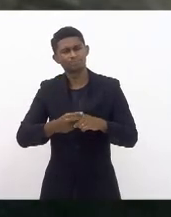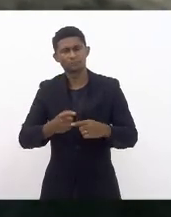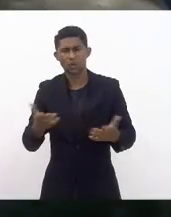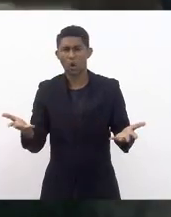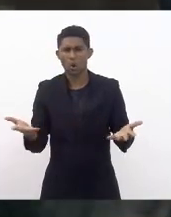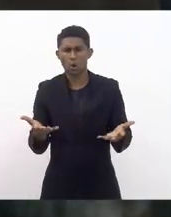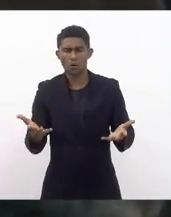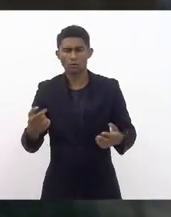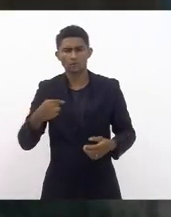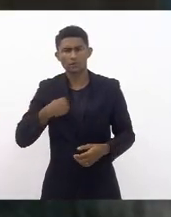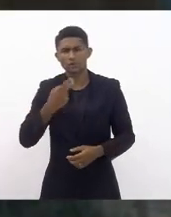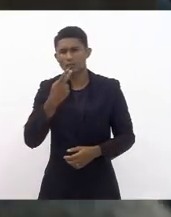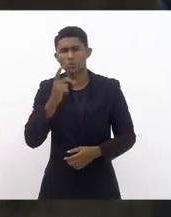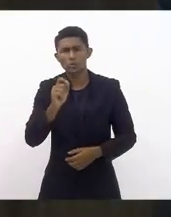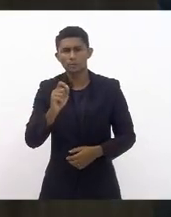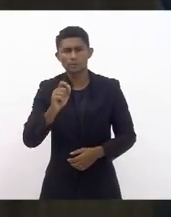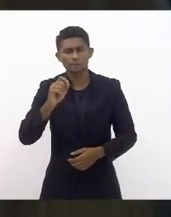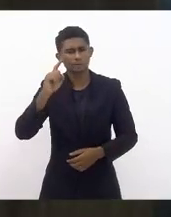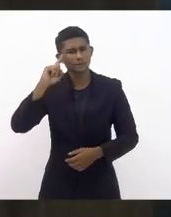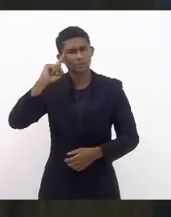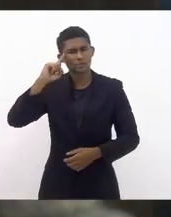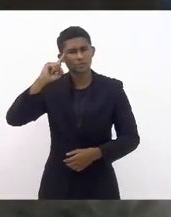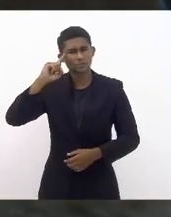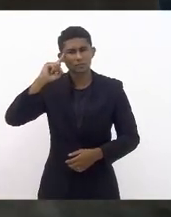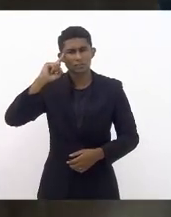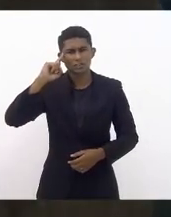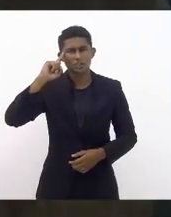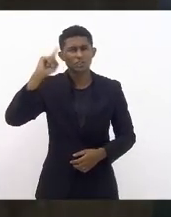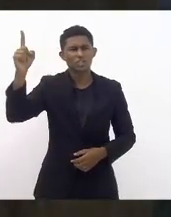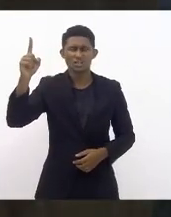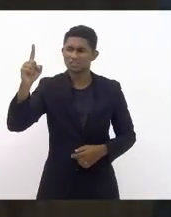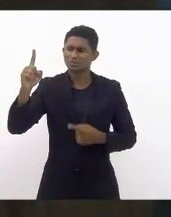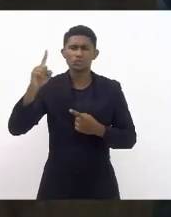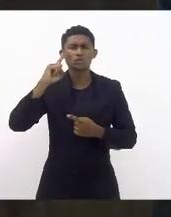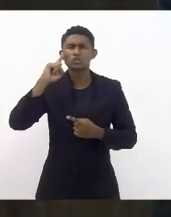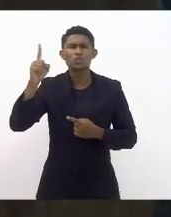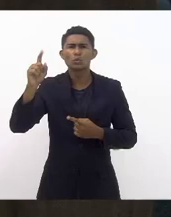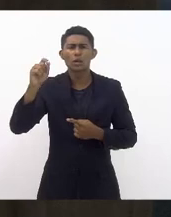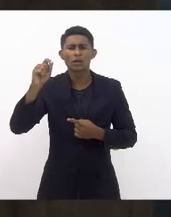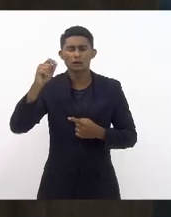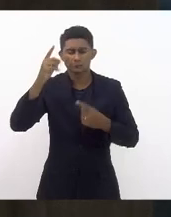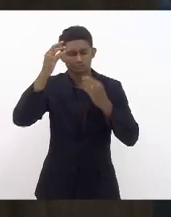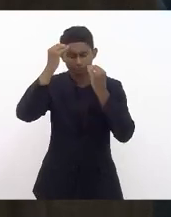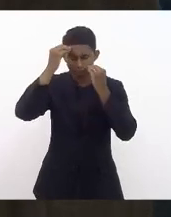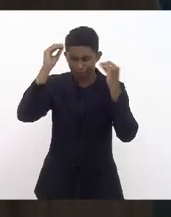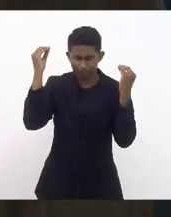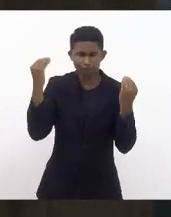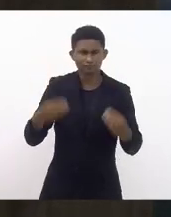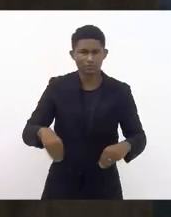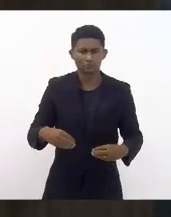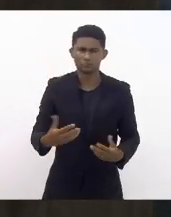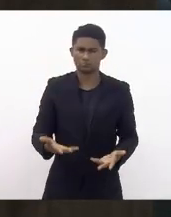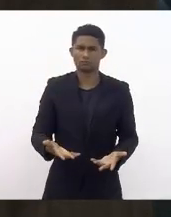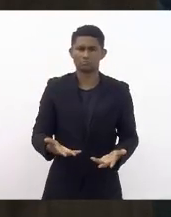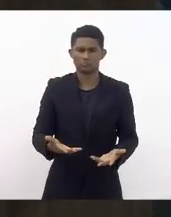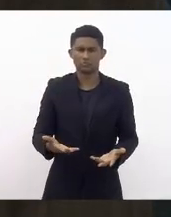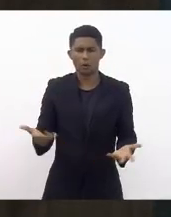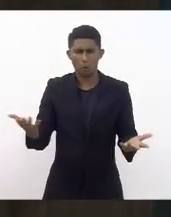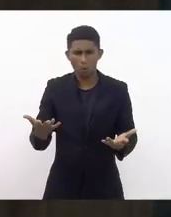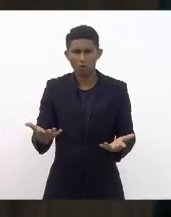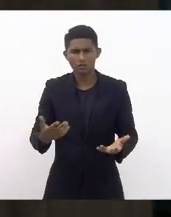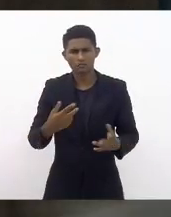intitulo o dia da rendição, o dia da rendição.